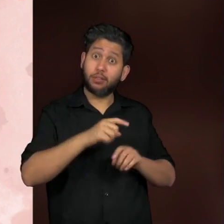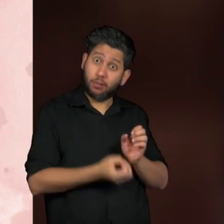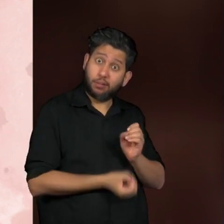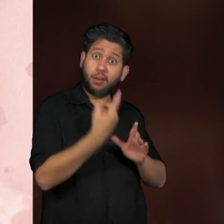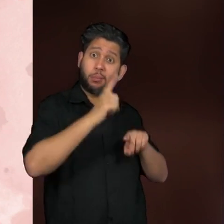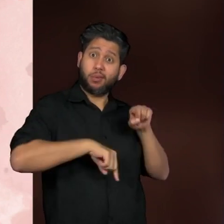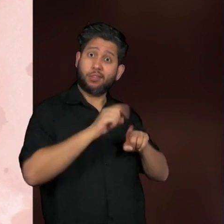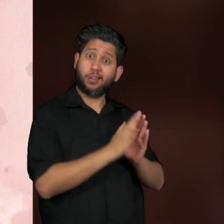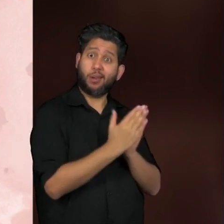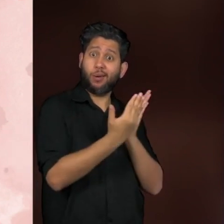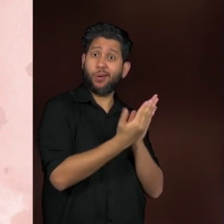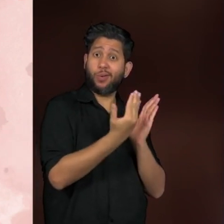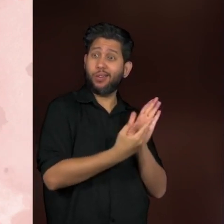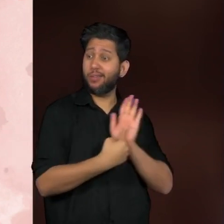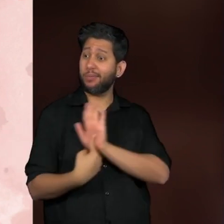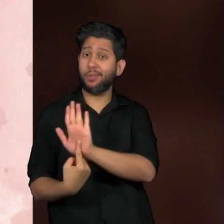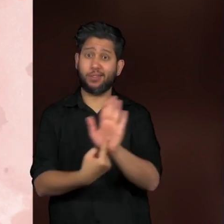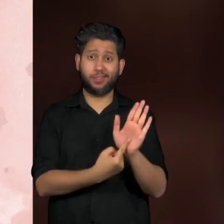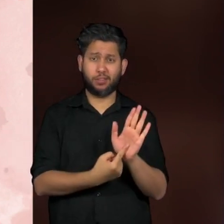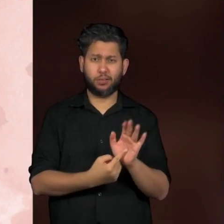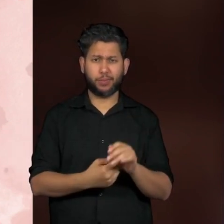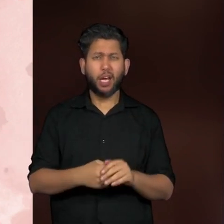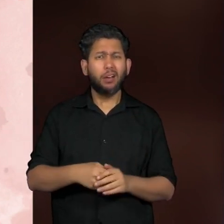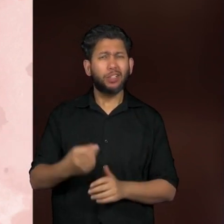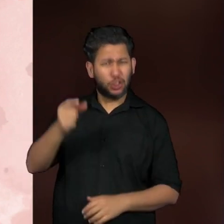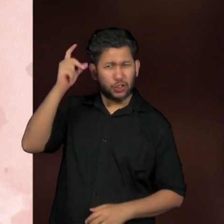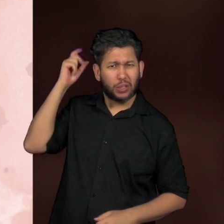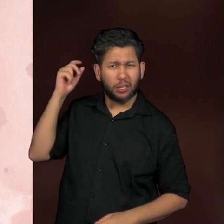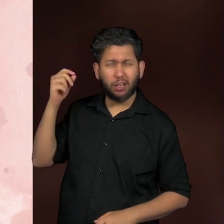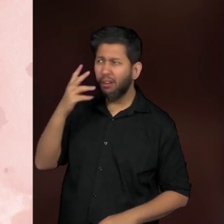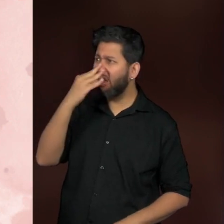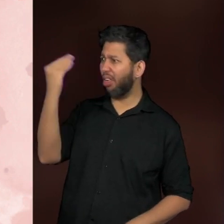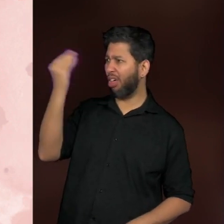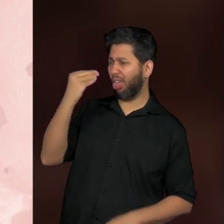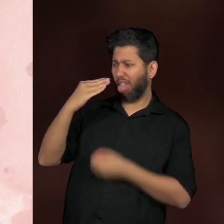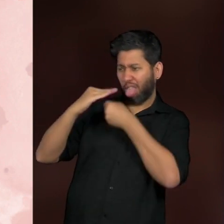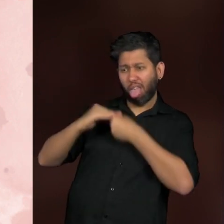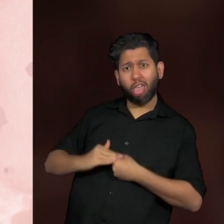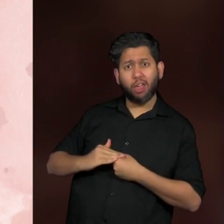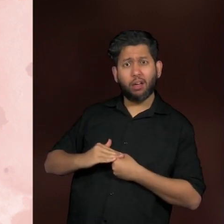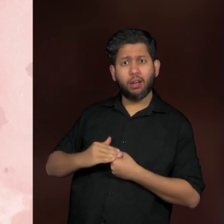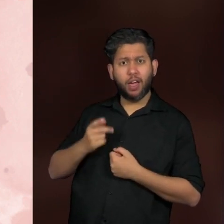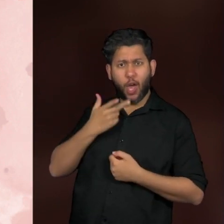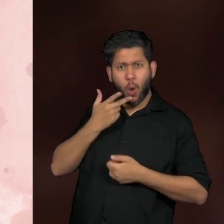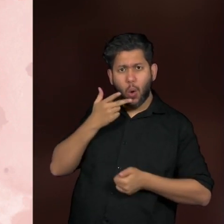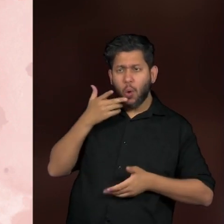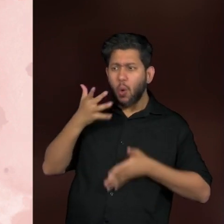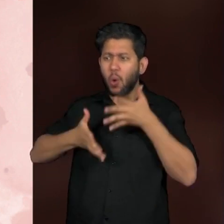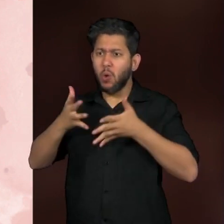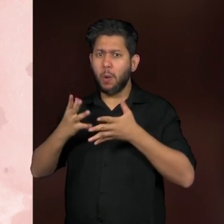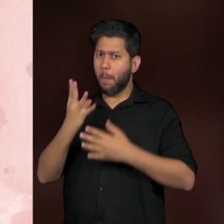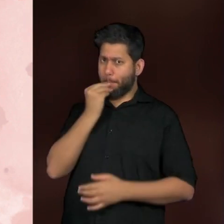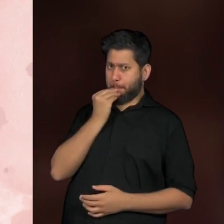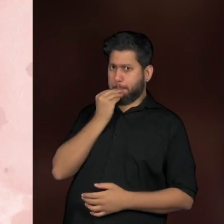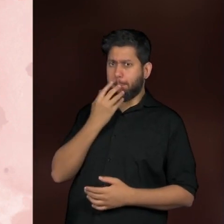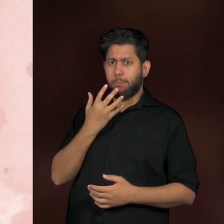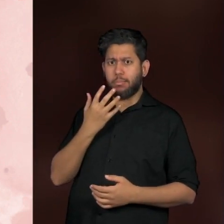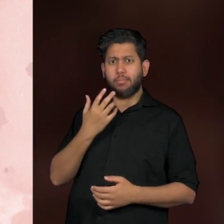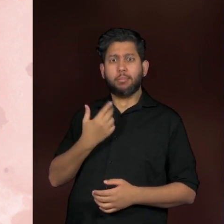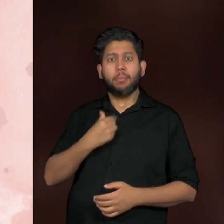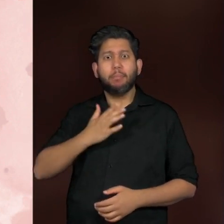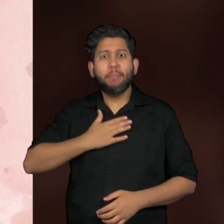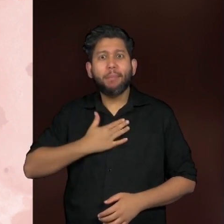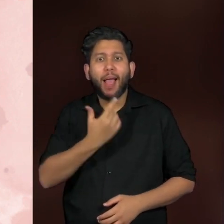primeira coisa que fizeram foi apagar a nossa fala, apagar a nossa língua, mas ficou